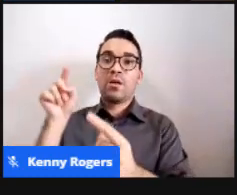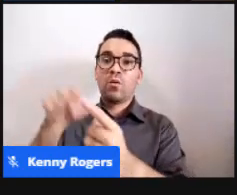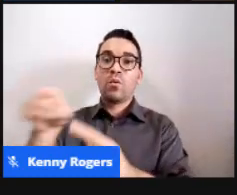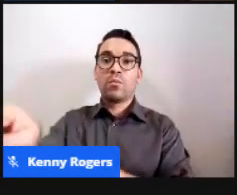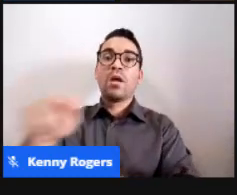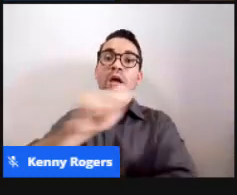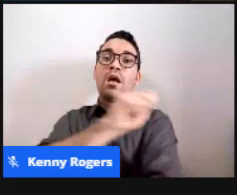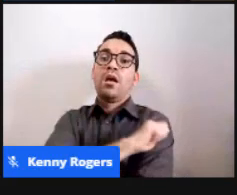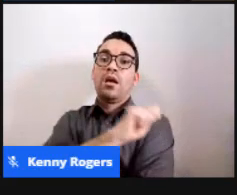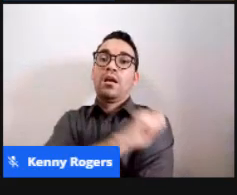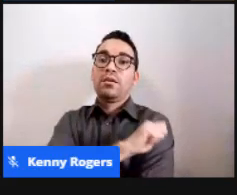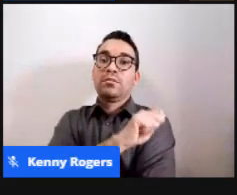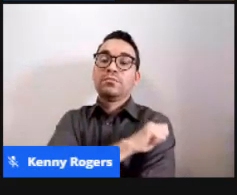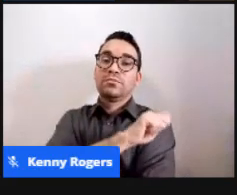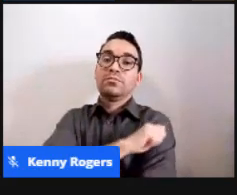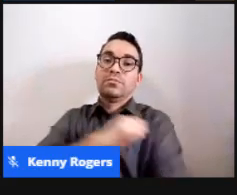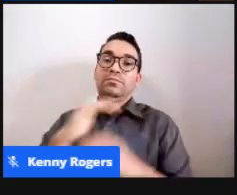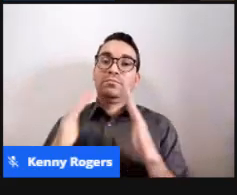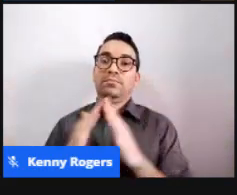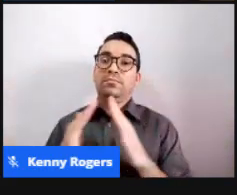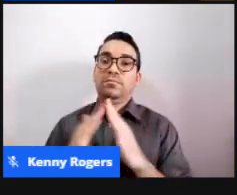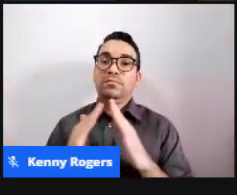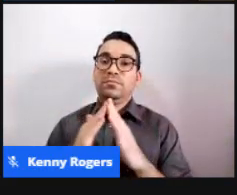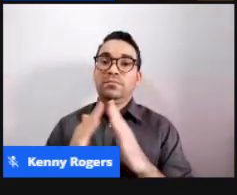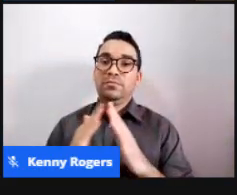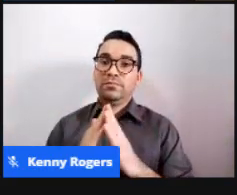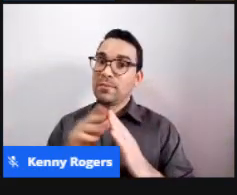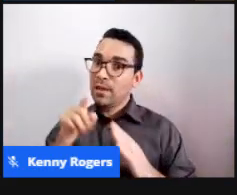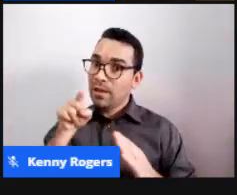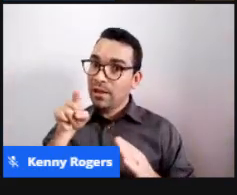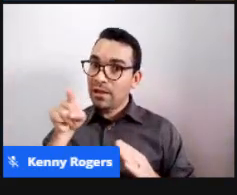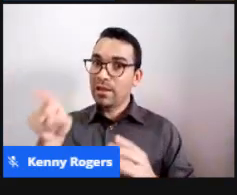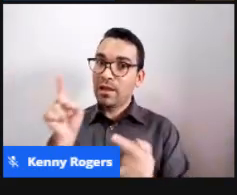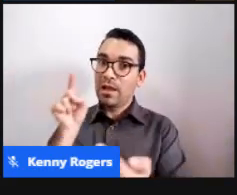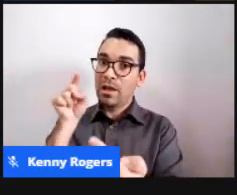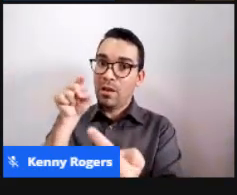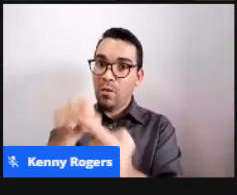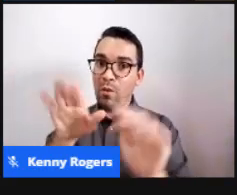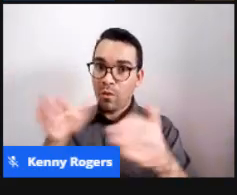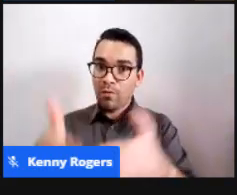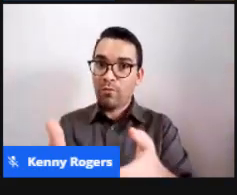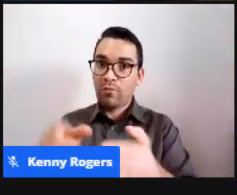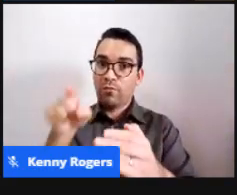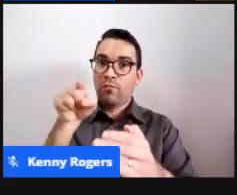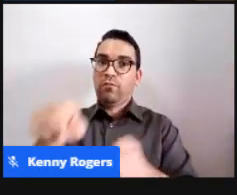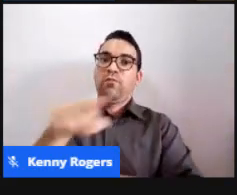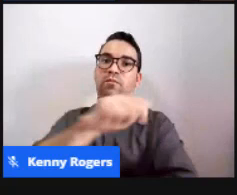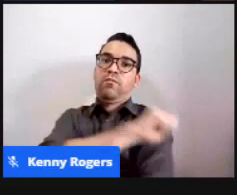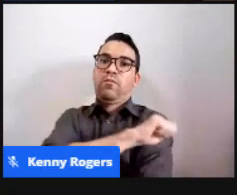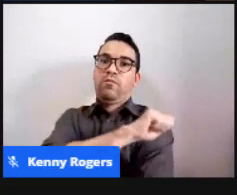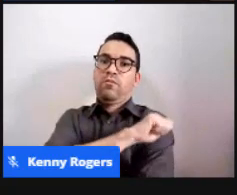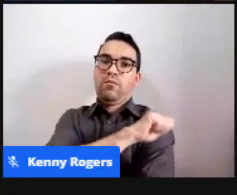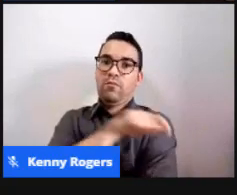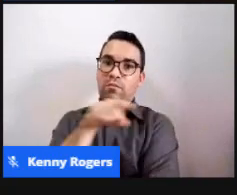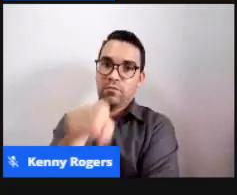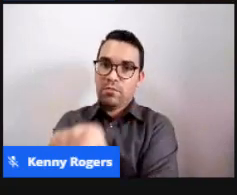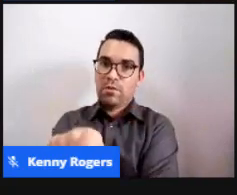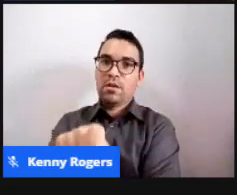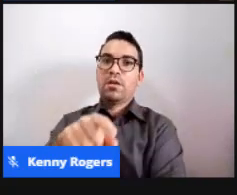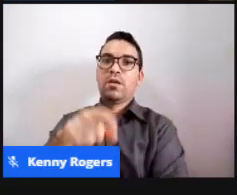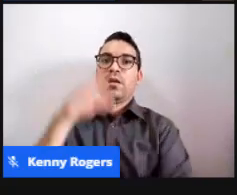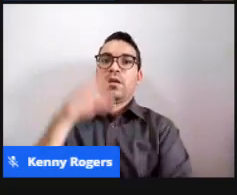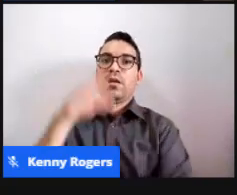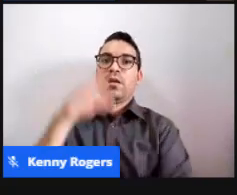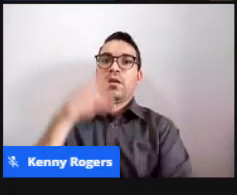bom? É aquele menino, aquela criança, é ele que é o nosso foco. Nosso foco de fazer com que ele continue entendendo que ele